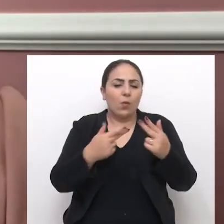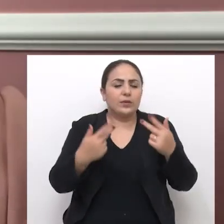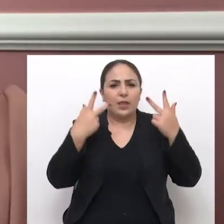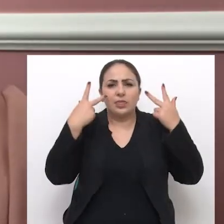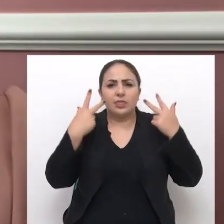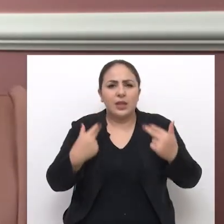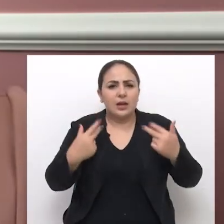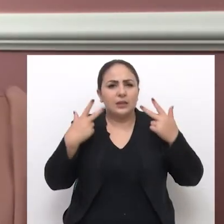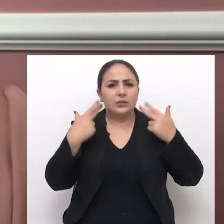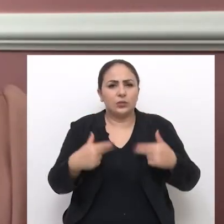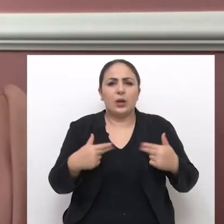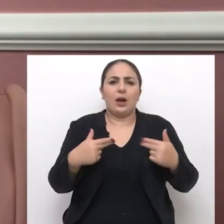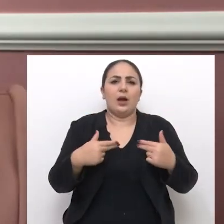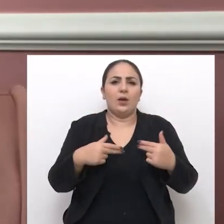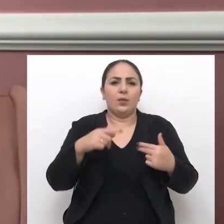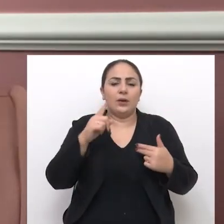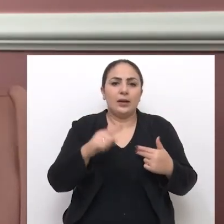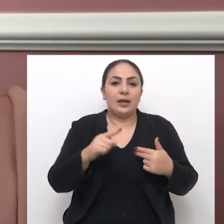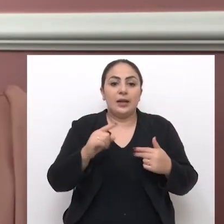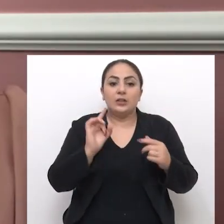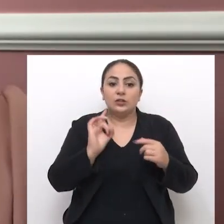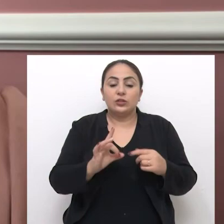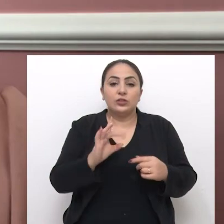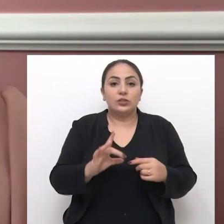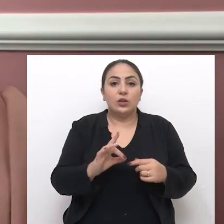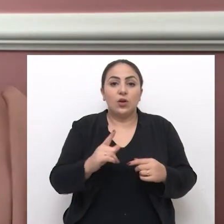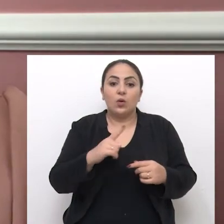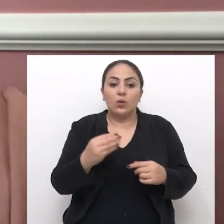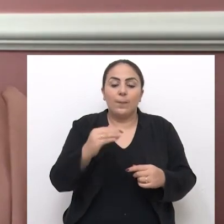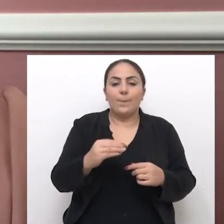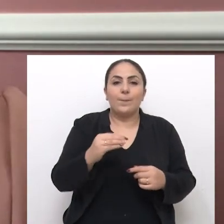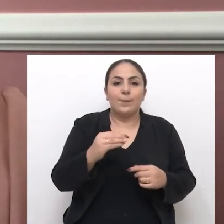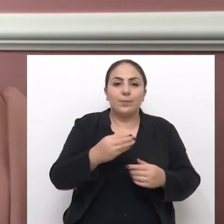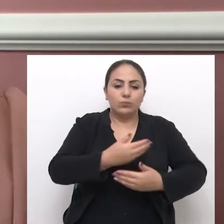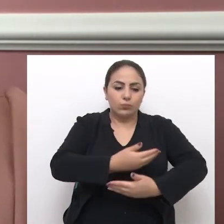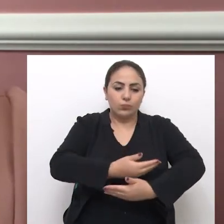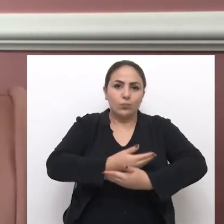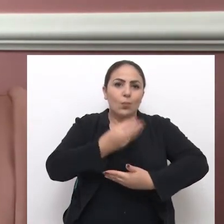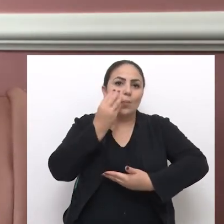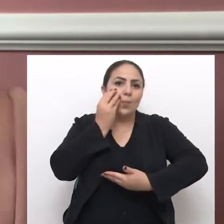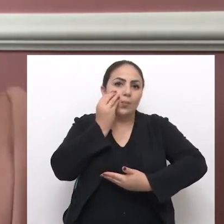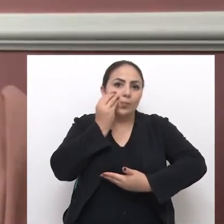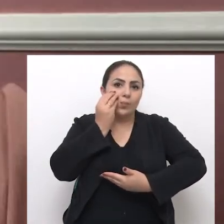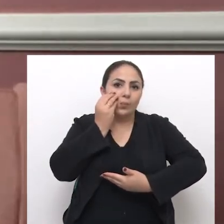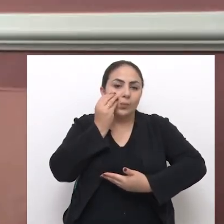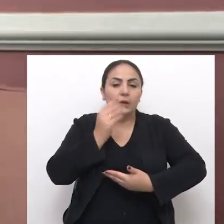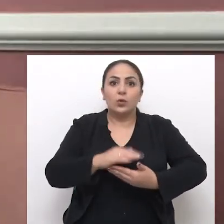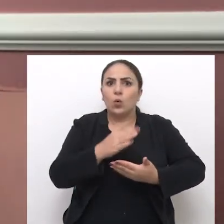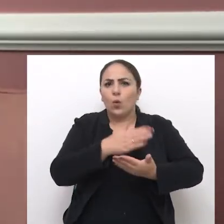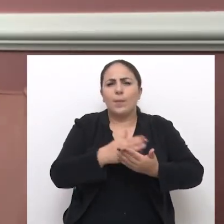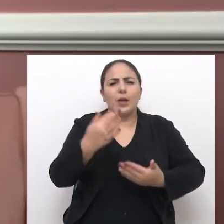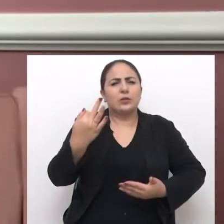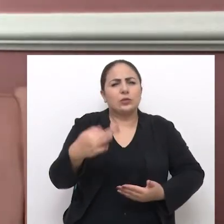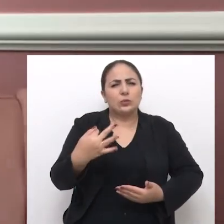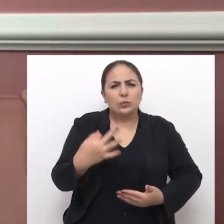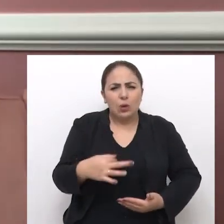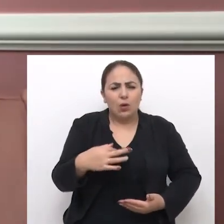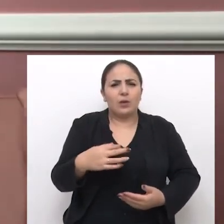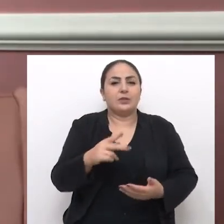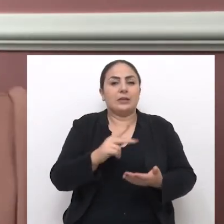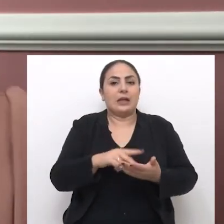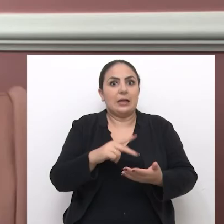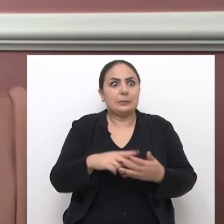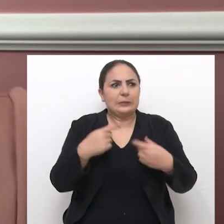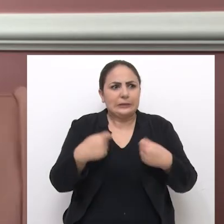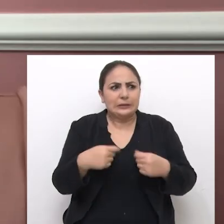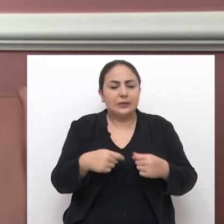algo natural, que é instintivo, que basta colocar o bebê no peito, né? Que no começo dói